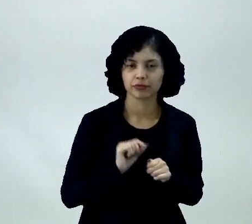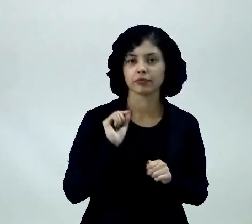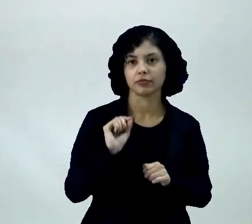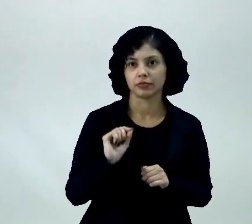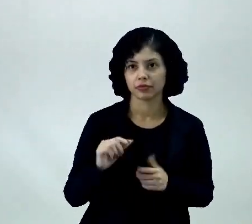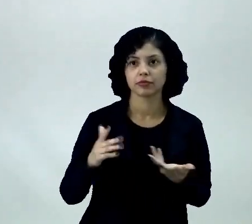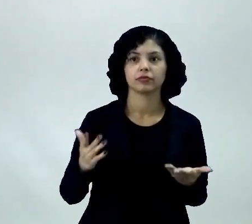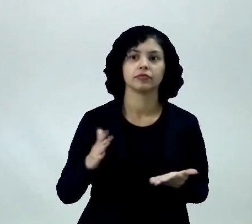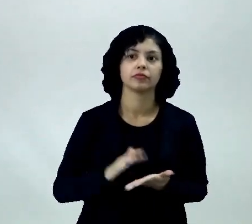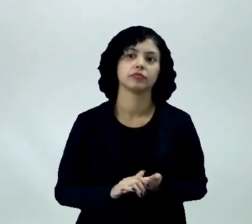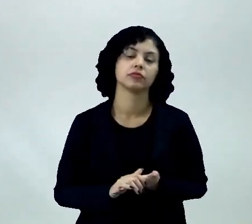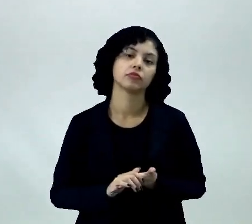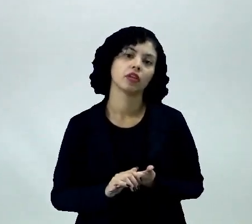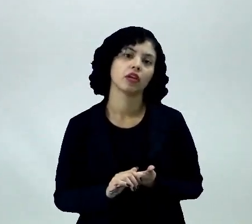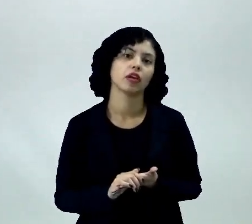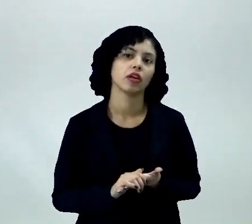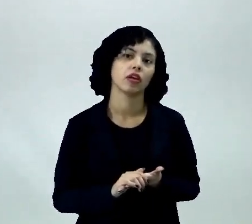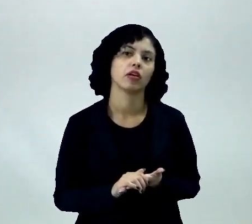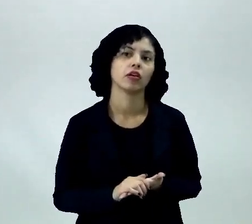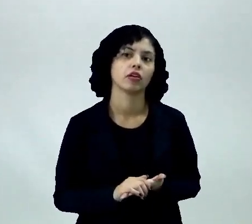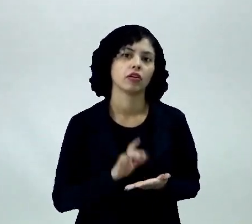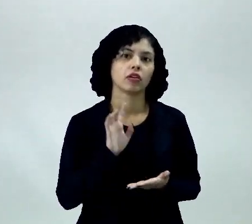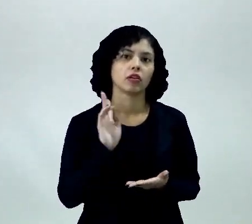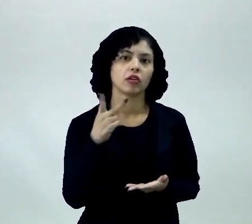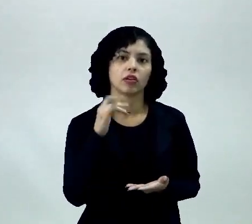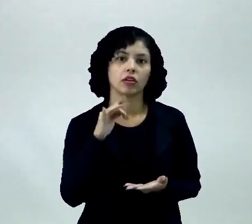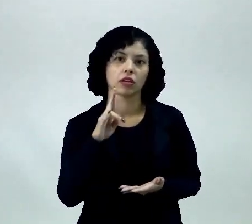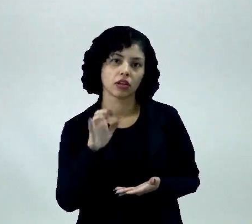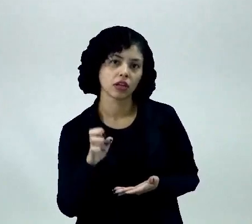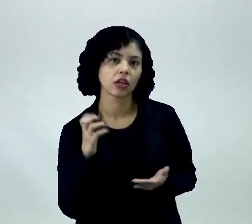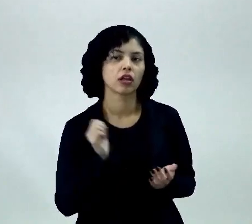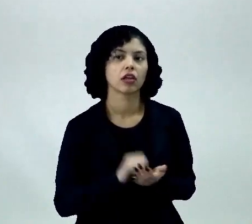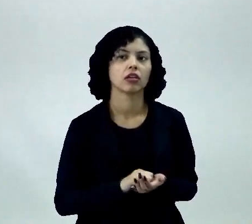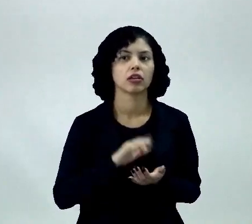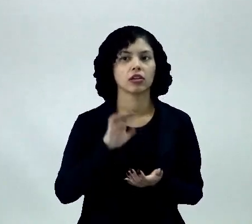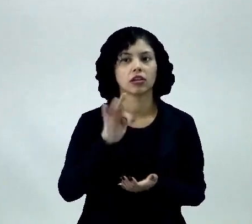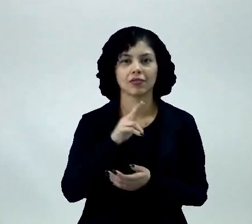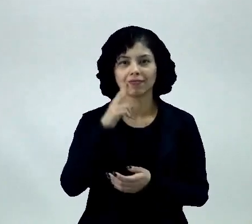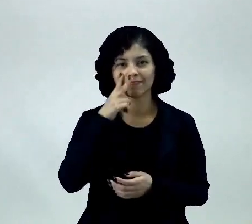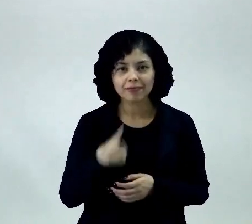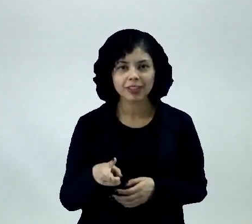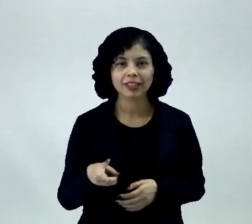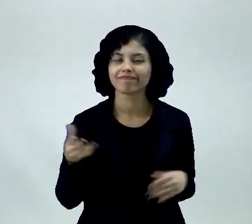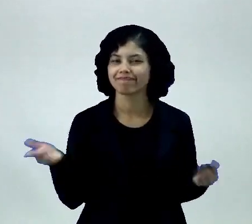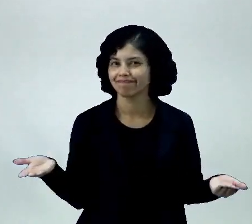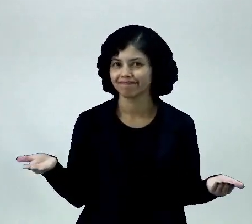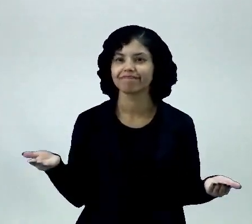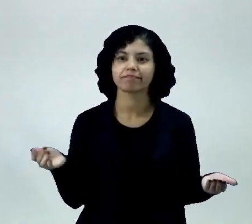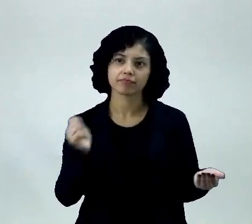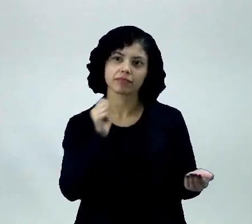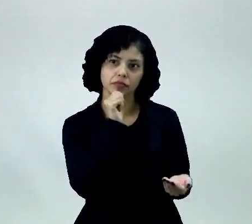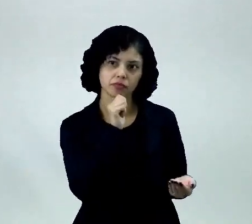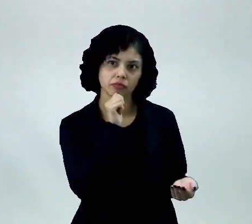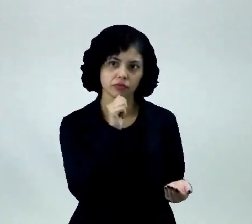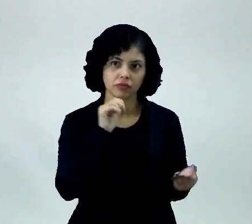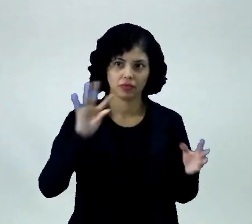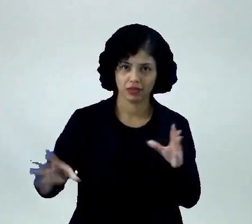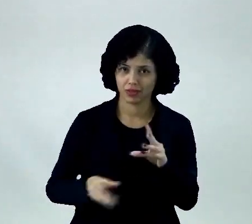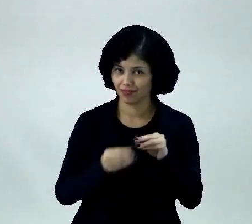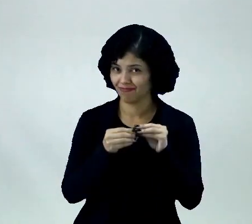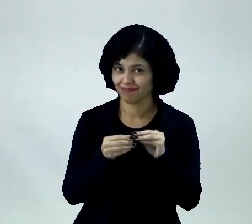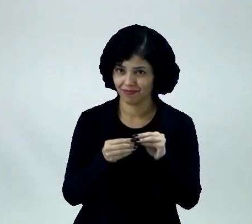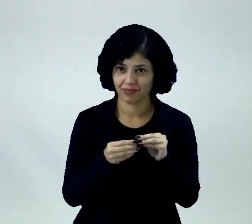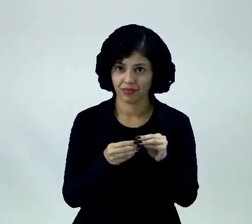ali feitos entre o Hitler e o Stalin, a gente tem aí um